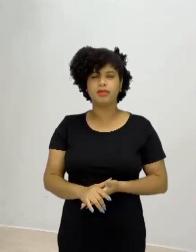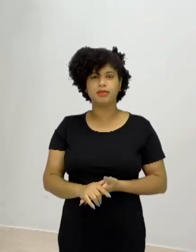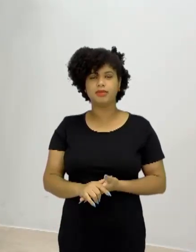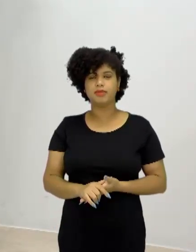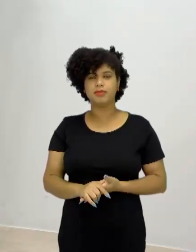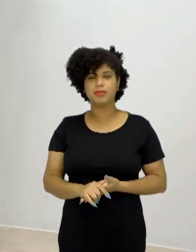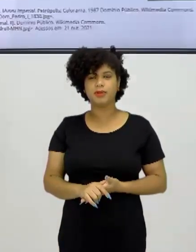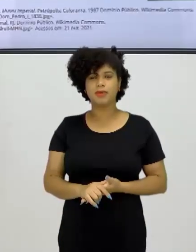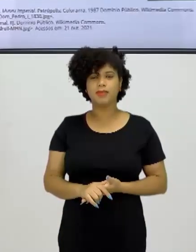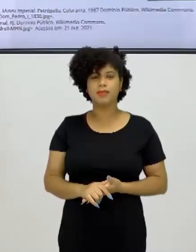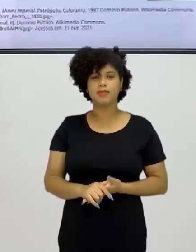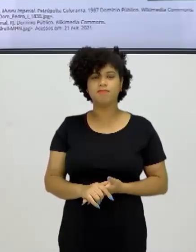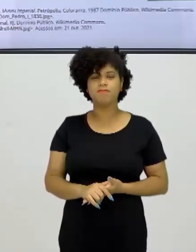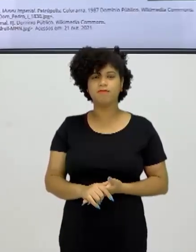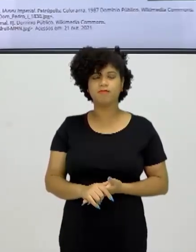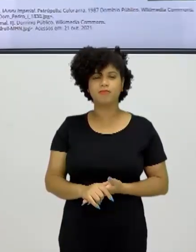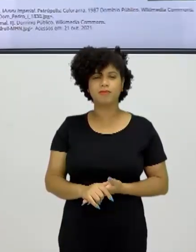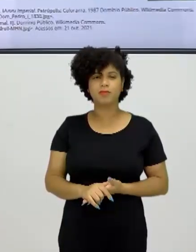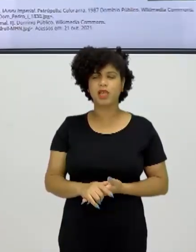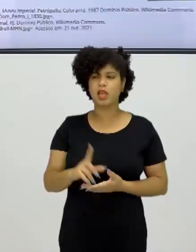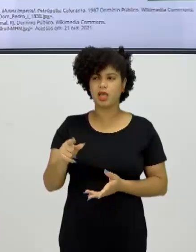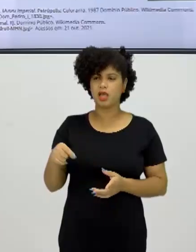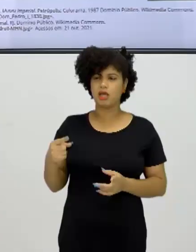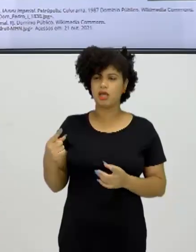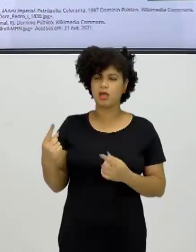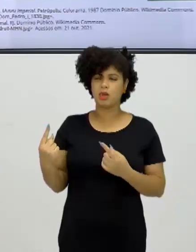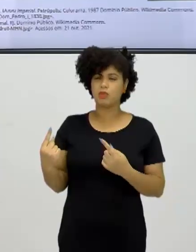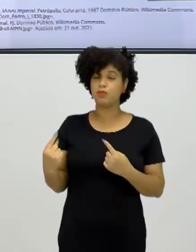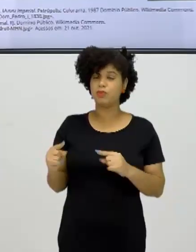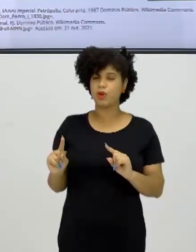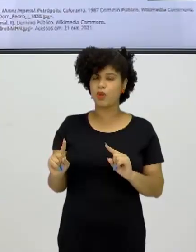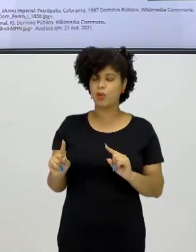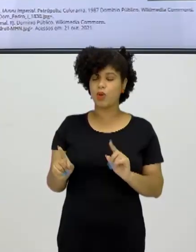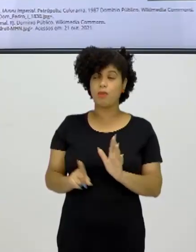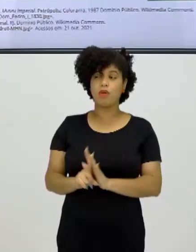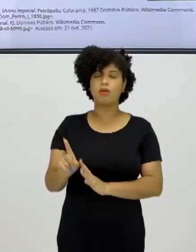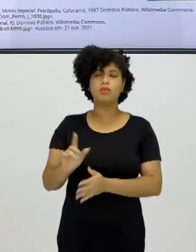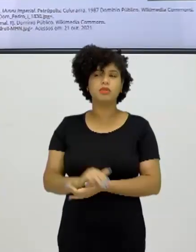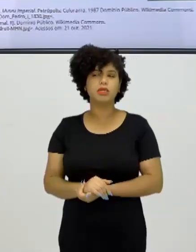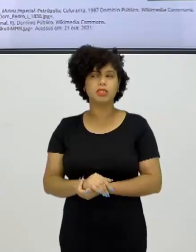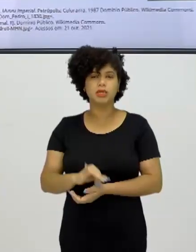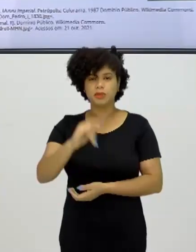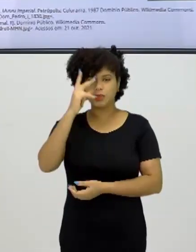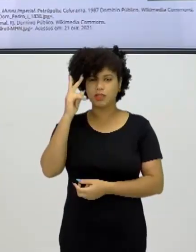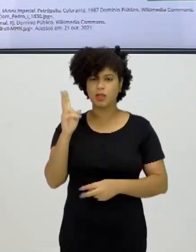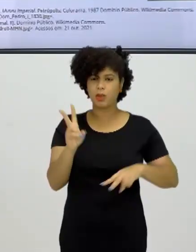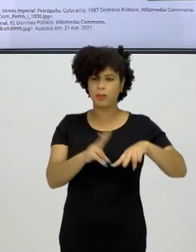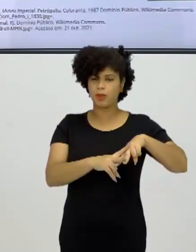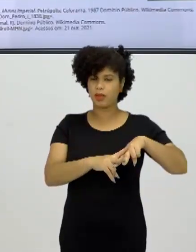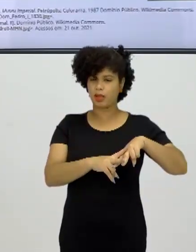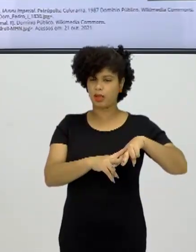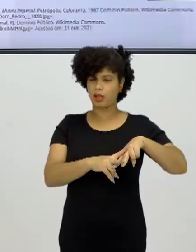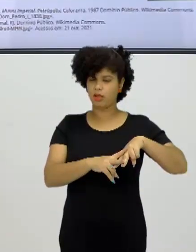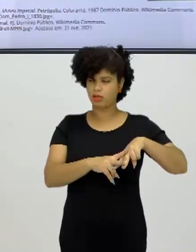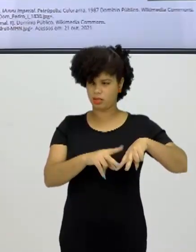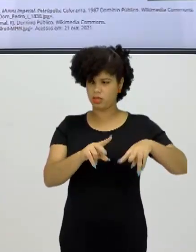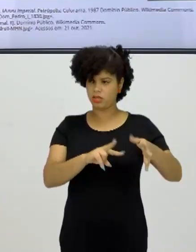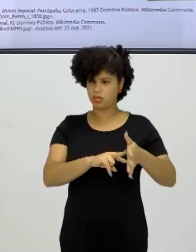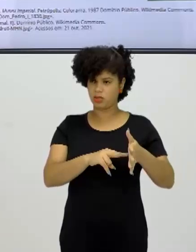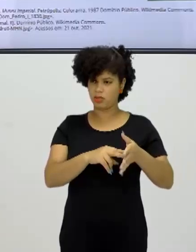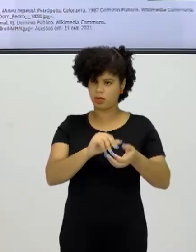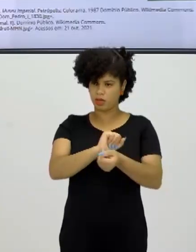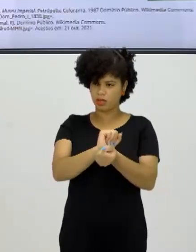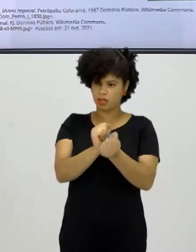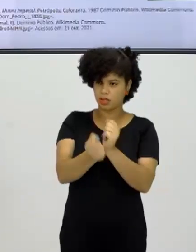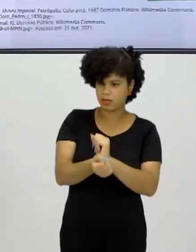de liberdade de condição humana. Provocação, então. Uma pessoa que está encarcerada, presa, ela está